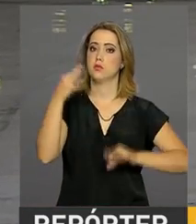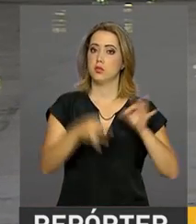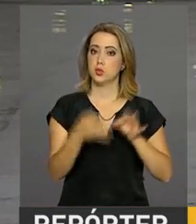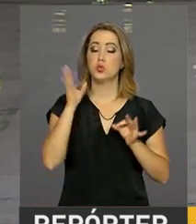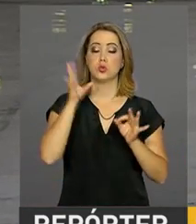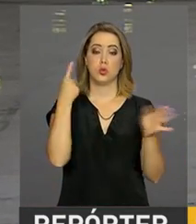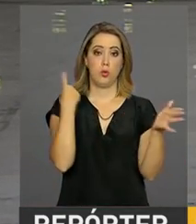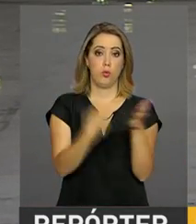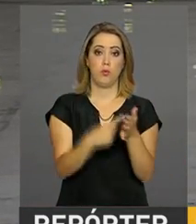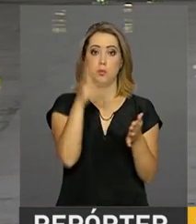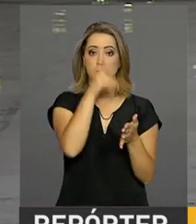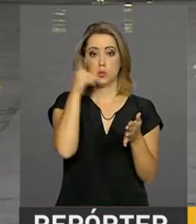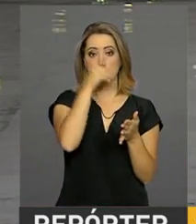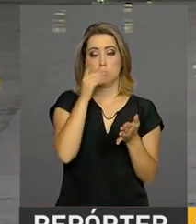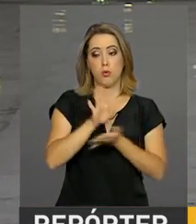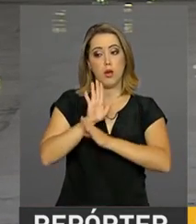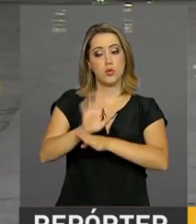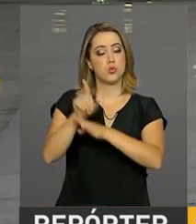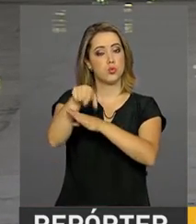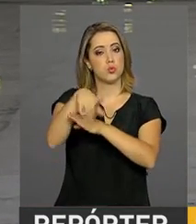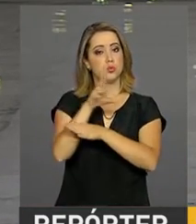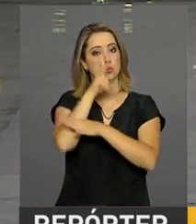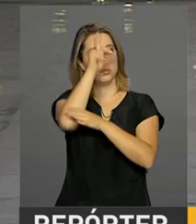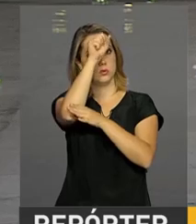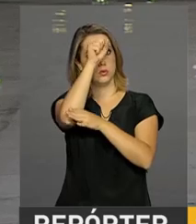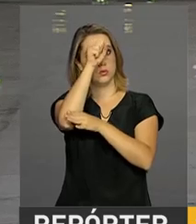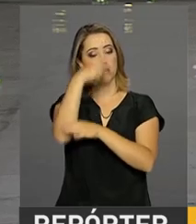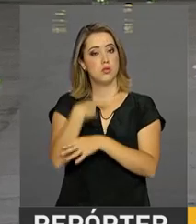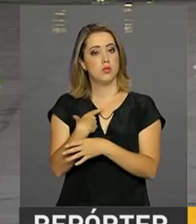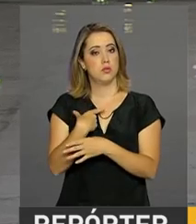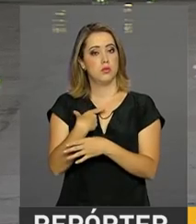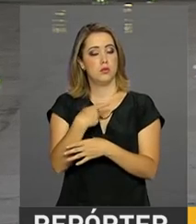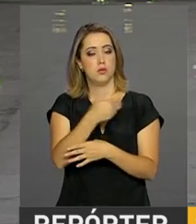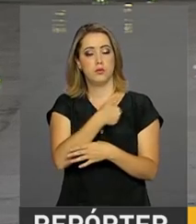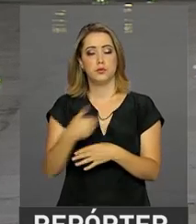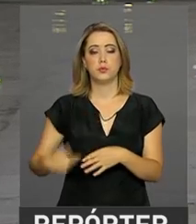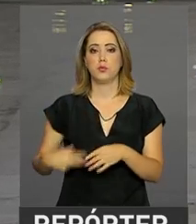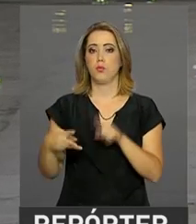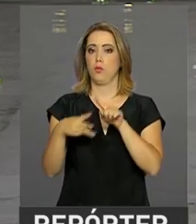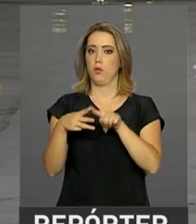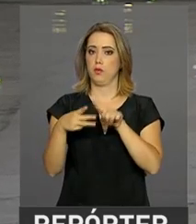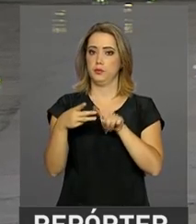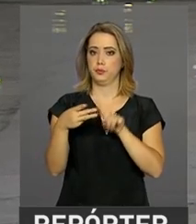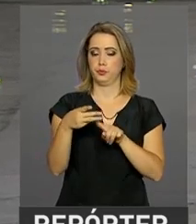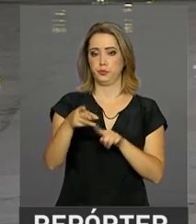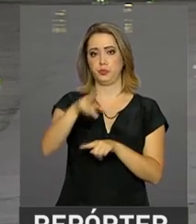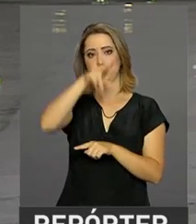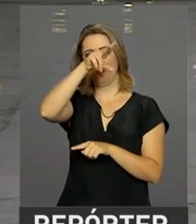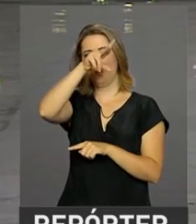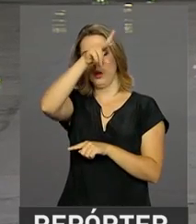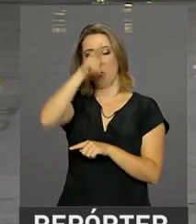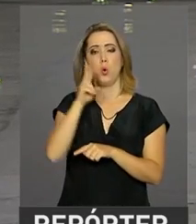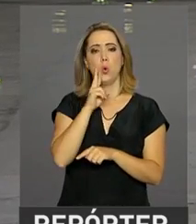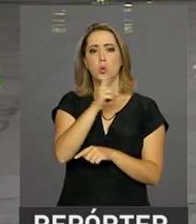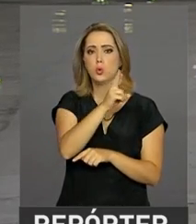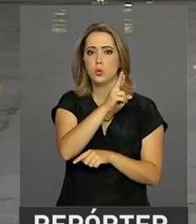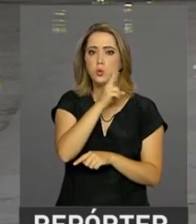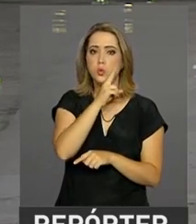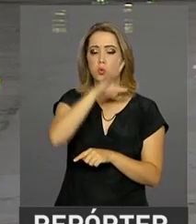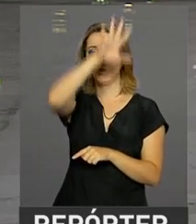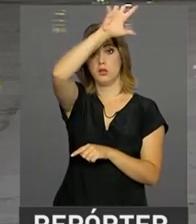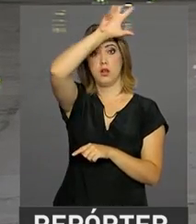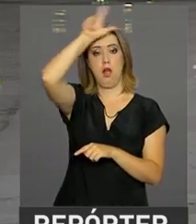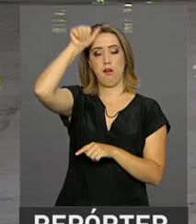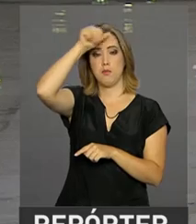neste domingo o envio de reforço Federal aos Estados do Amazonas Rondônia e do Mato Grosso para ajudar a conter as rebeliões